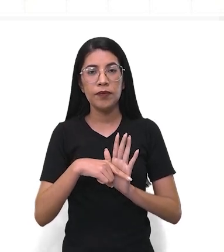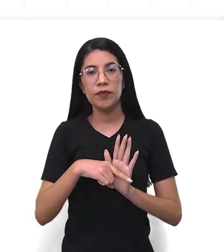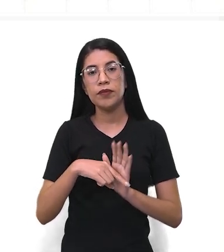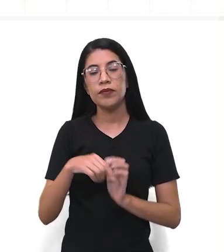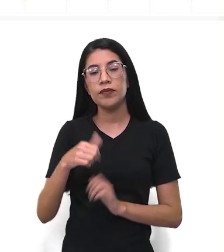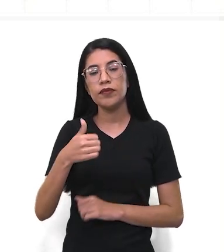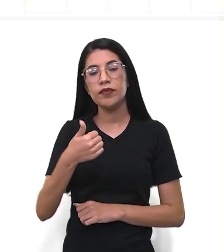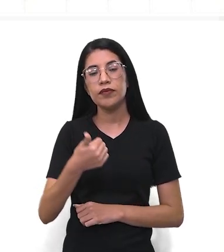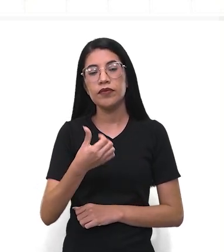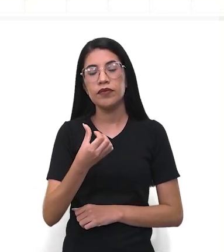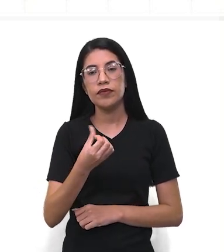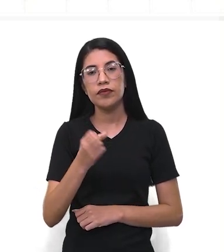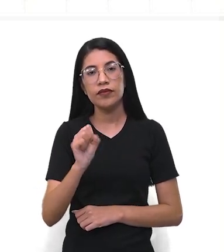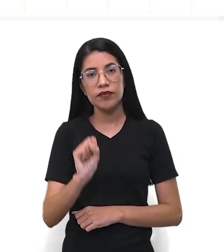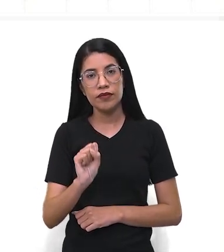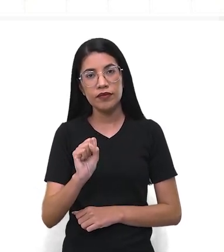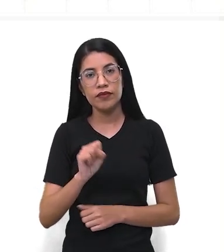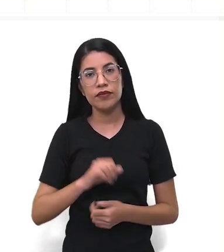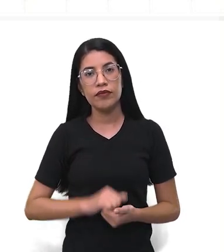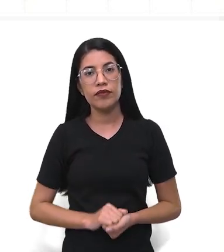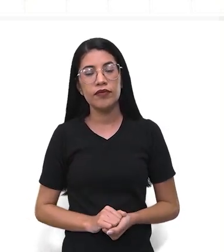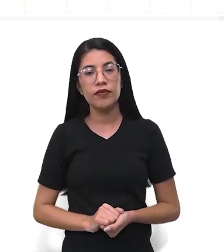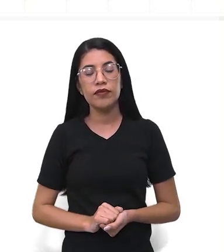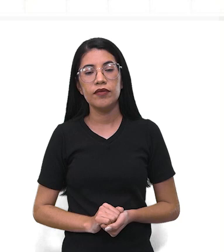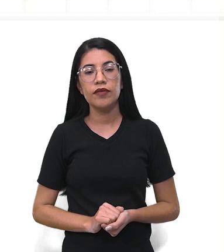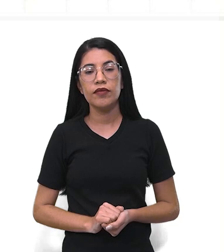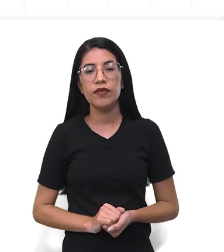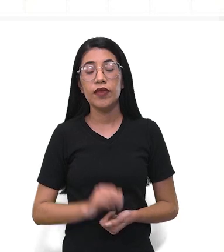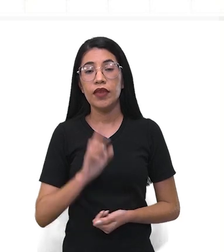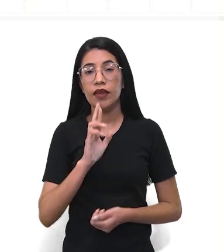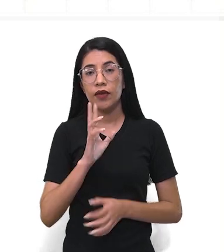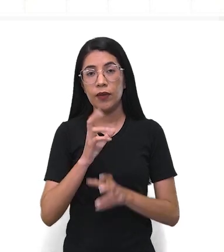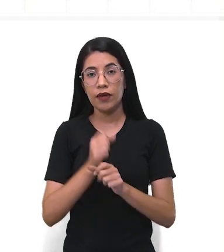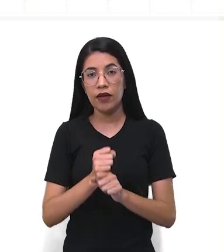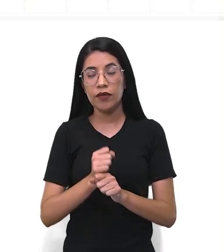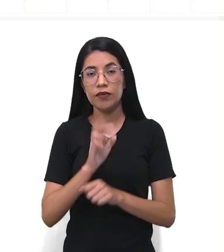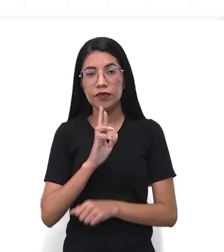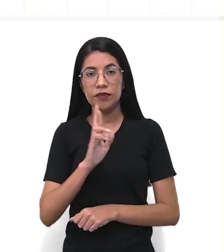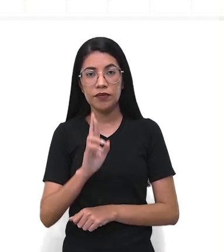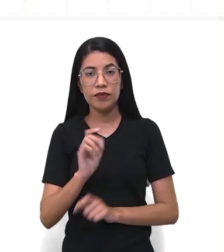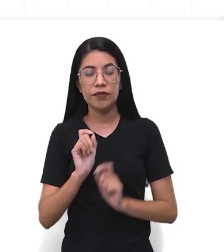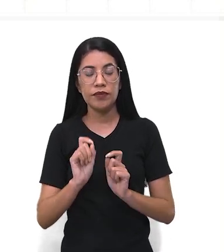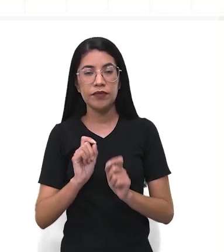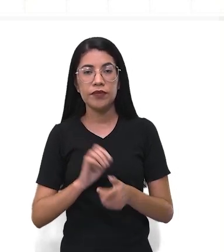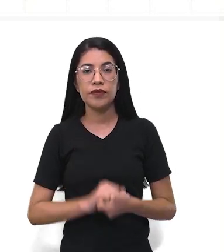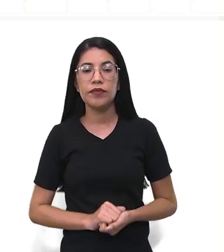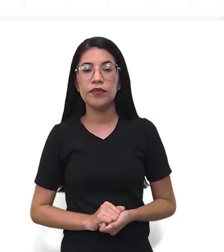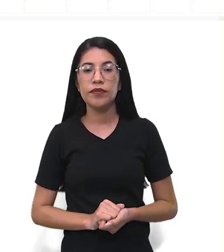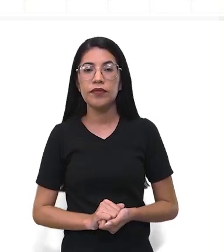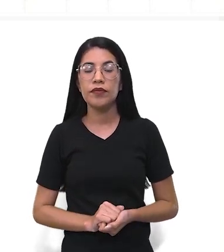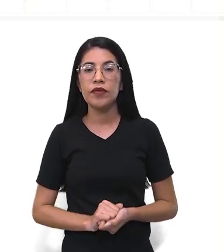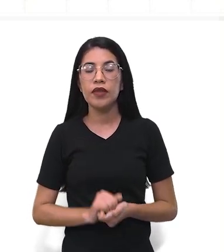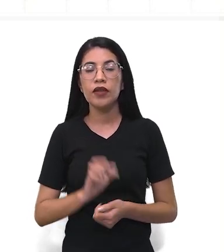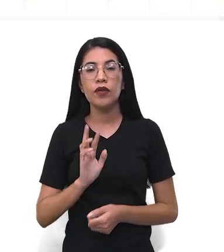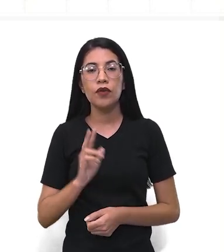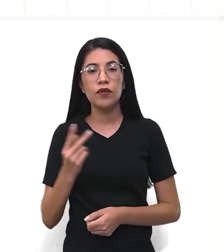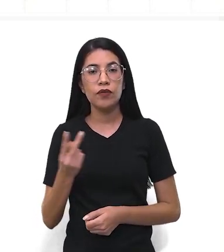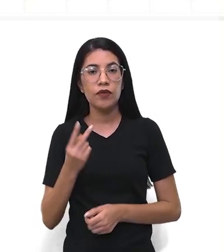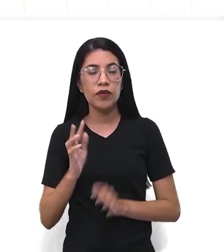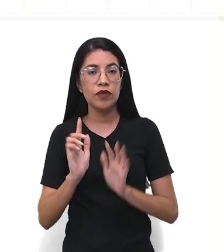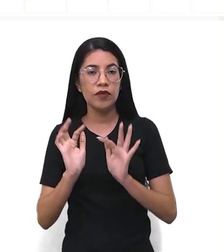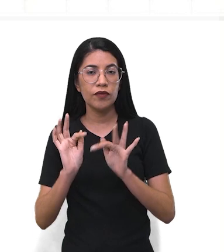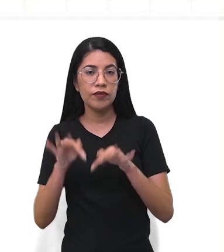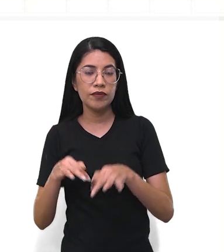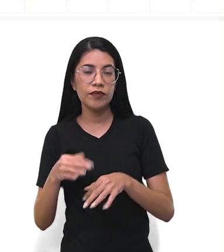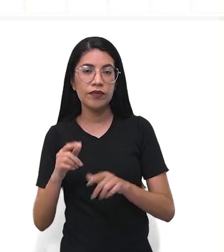menos 168. O resultado dessa operação será o valor final da TV que está